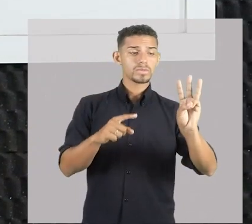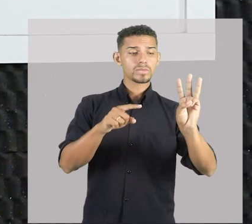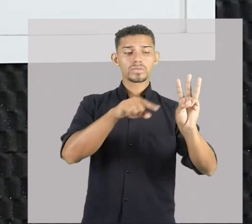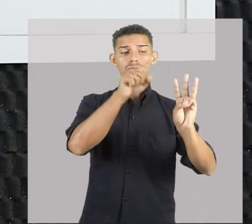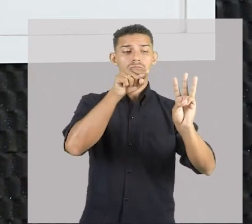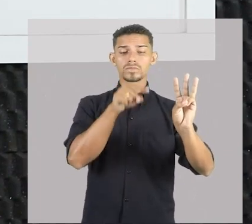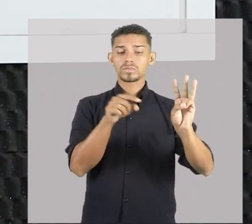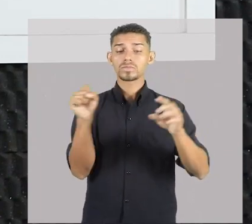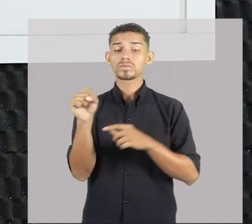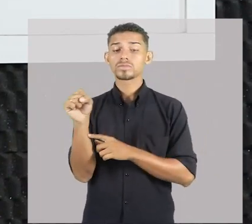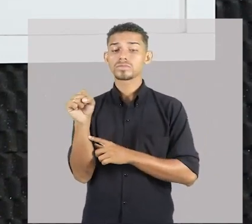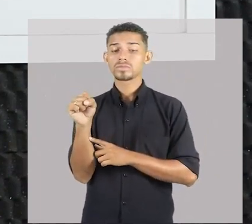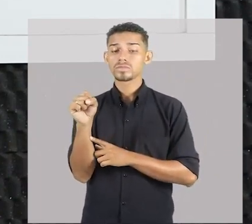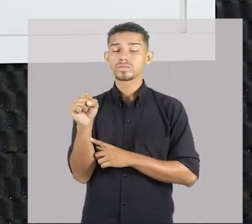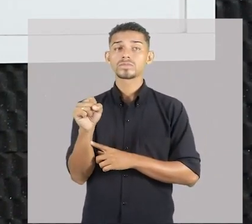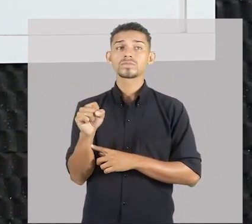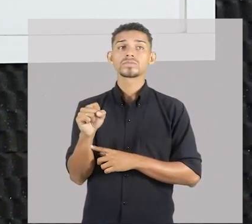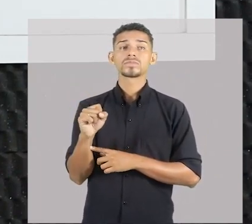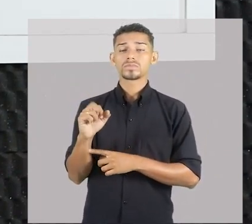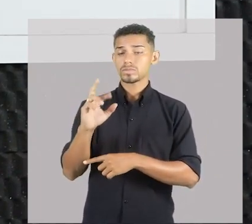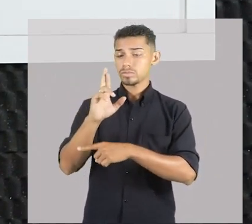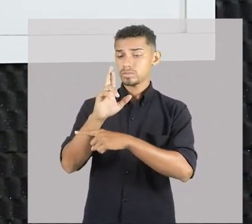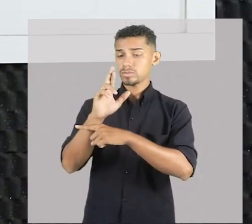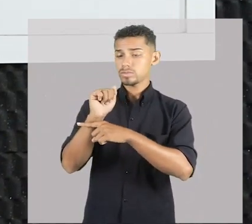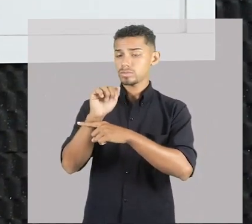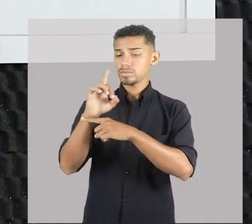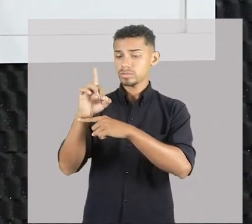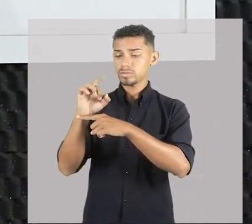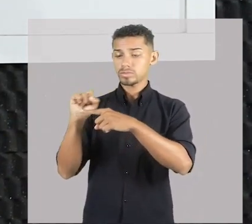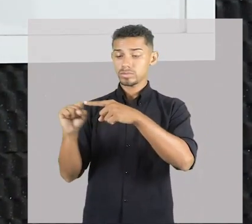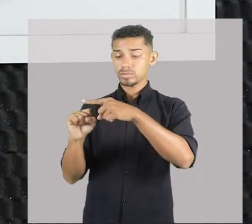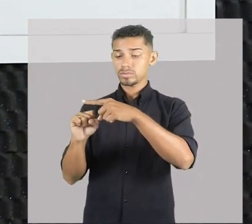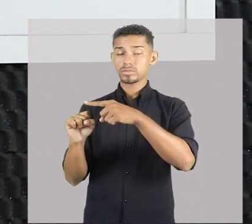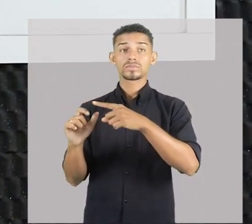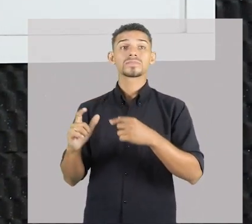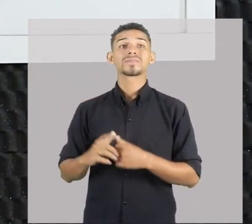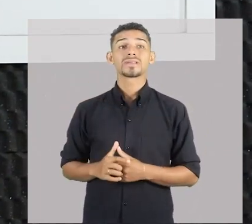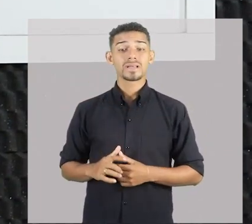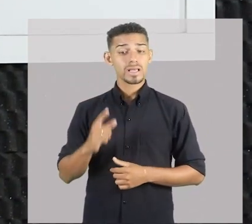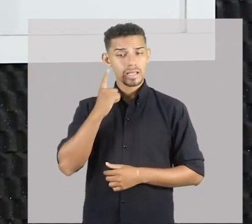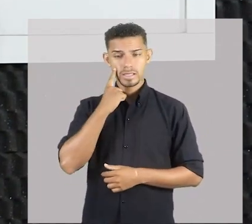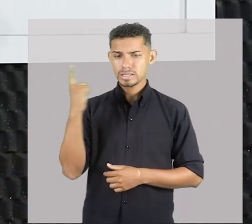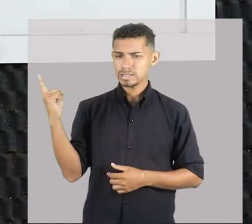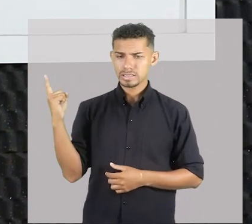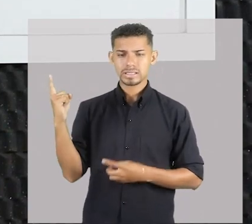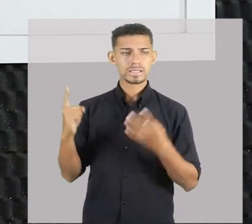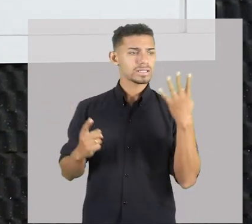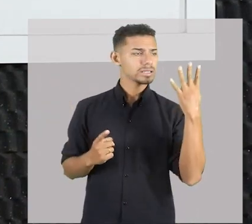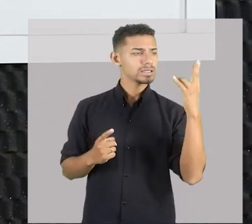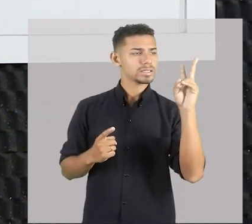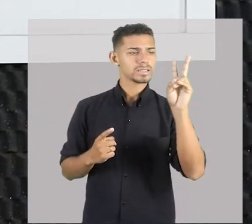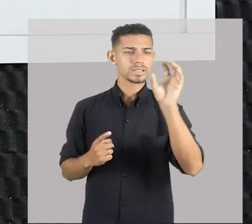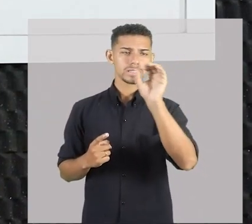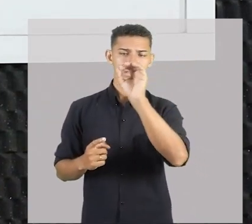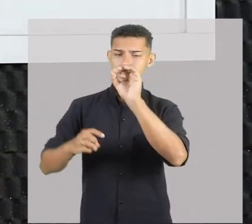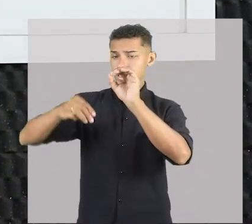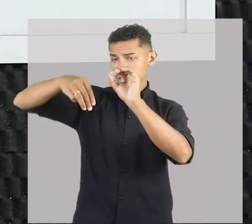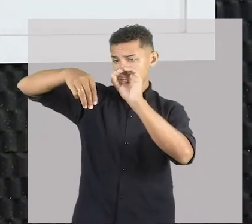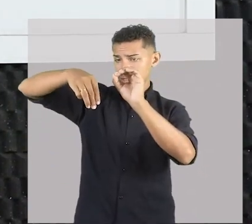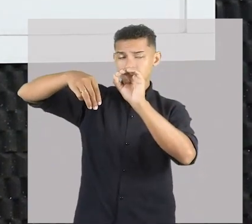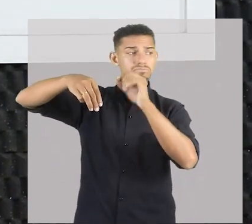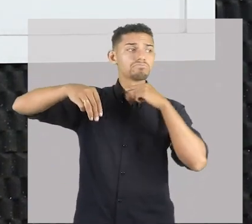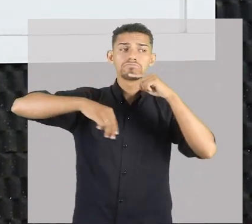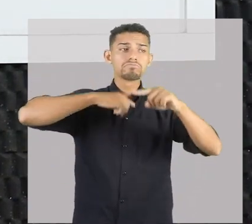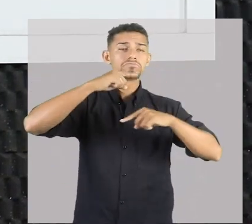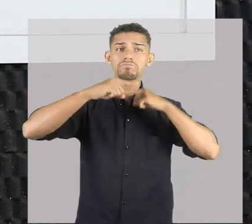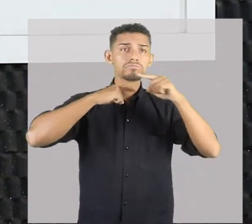em segundos. Rotações por minuto não vai me dar uma frequência angular